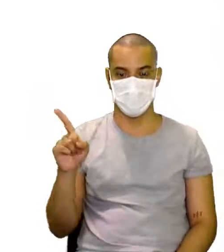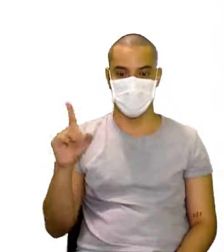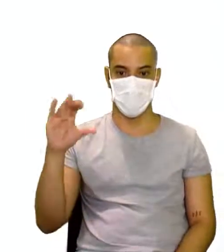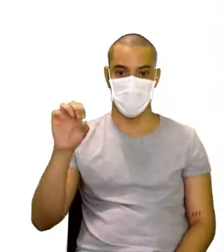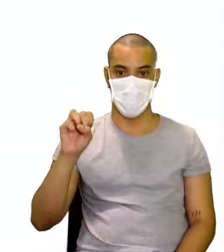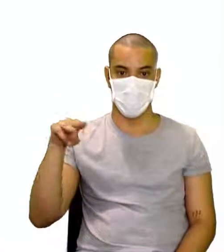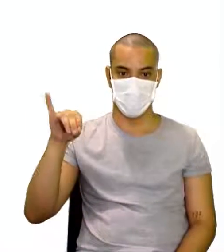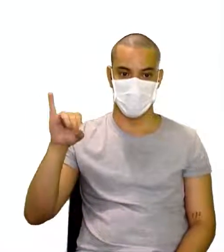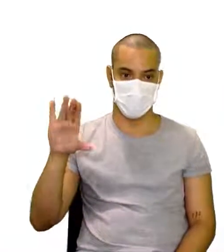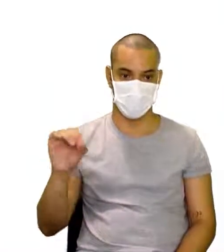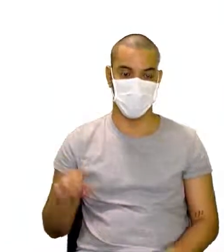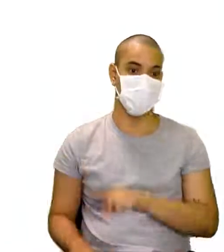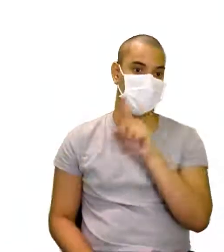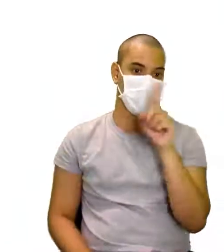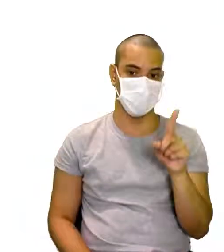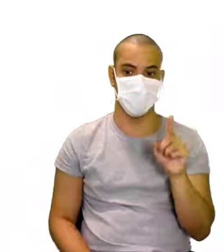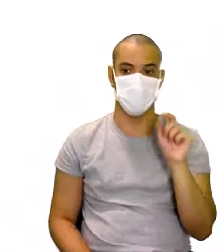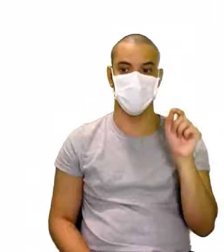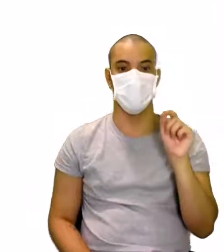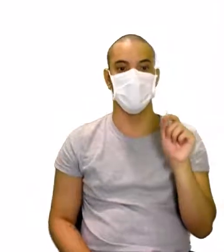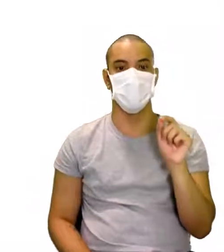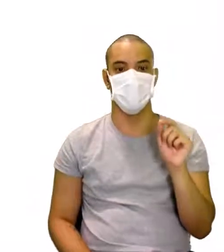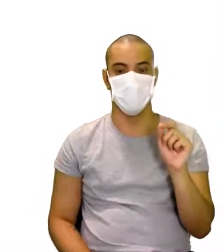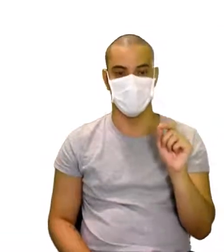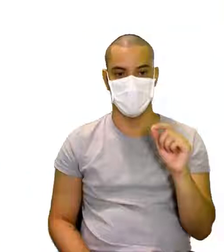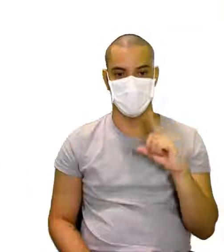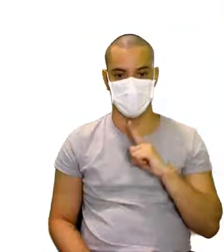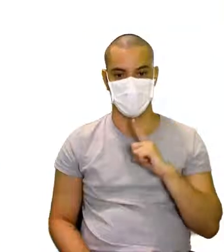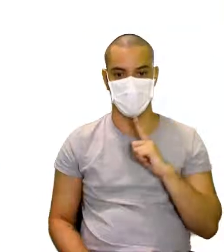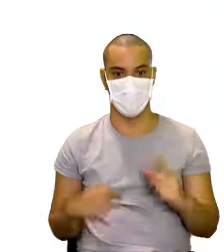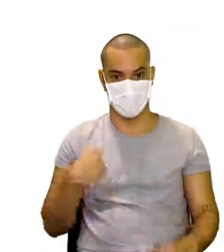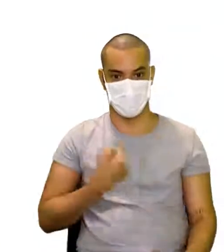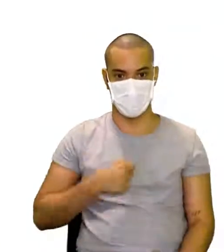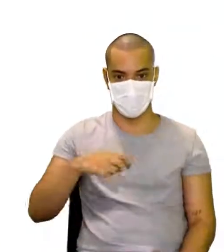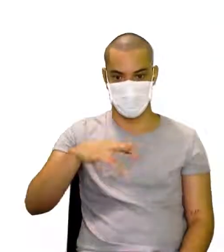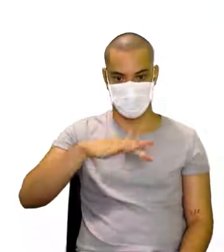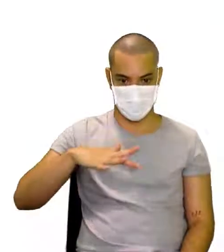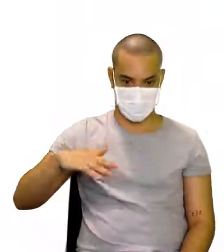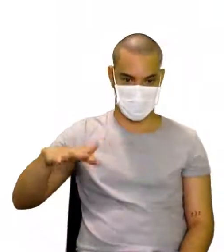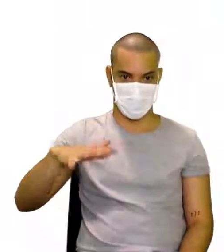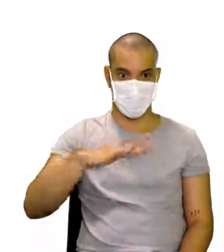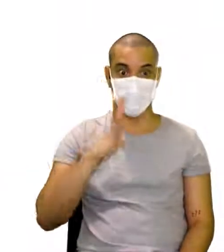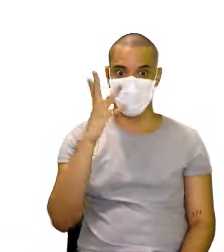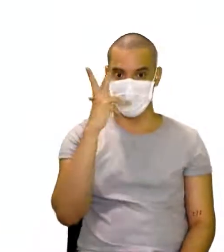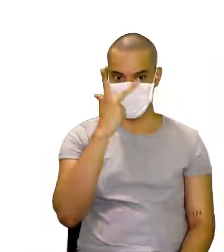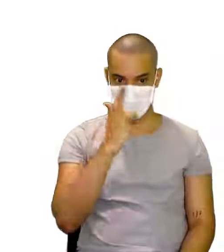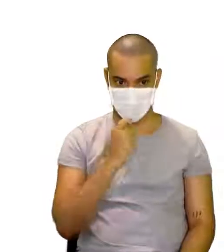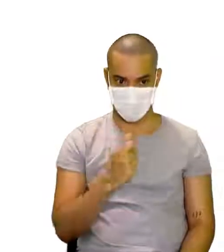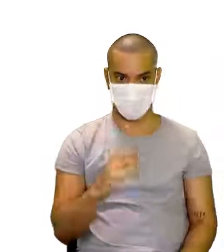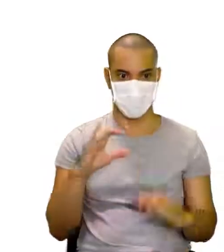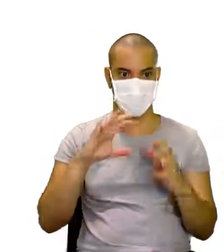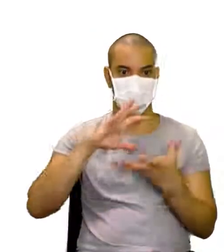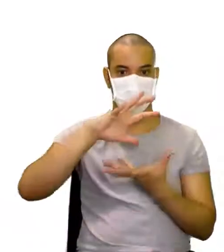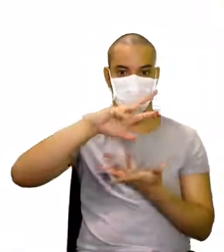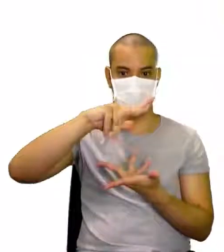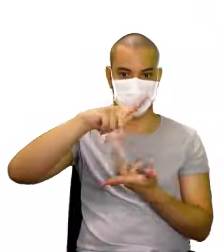e aqui a questão do nosso campo, né, pessoal? Tá aqui, olha que bonitinho, ó, planetinha